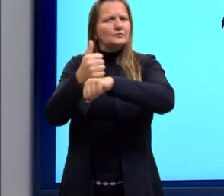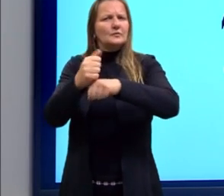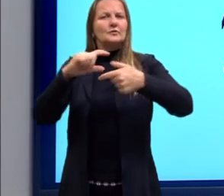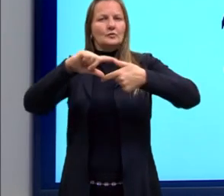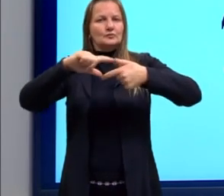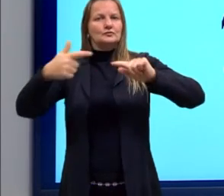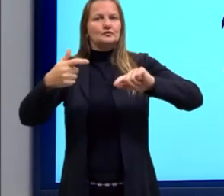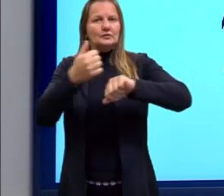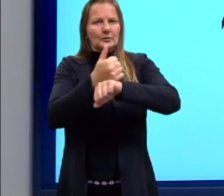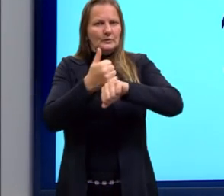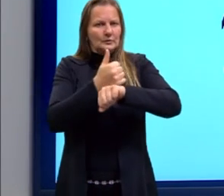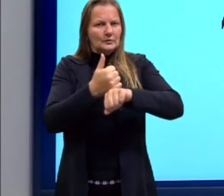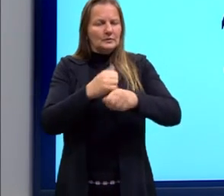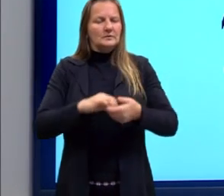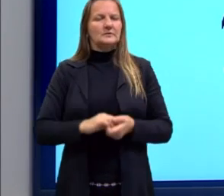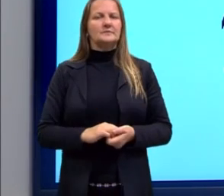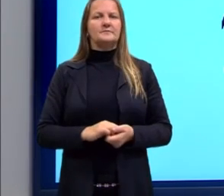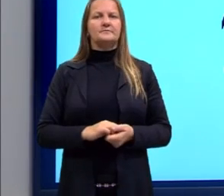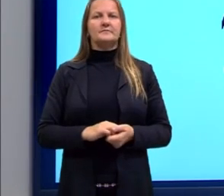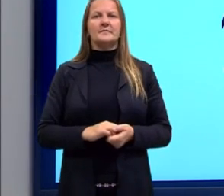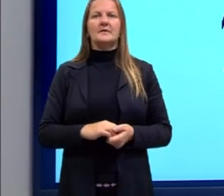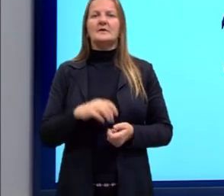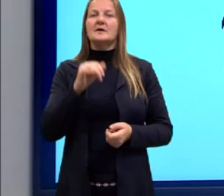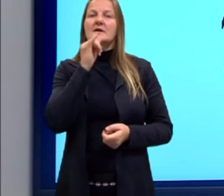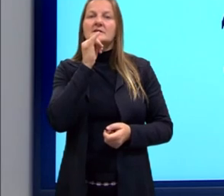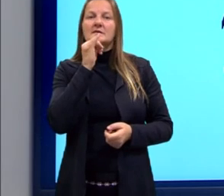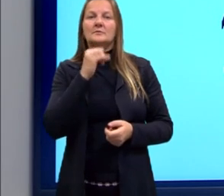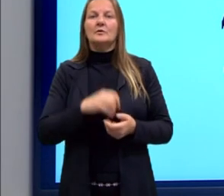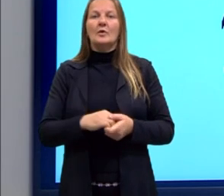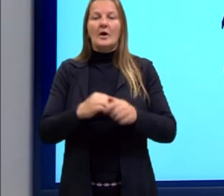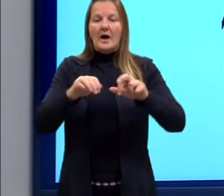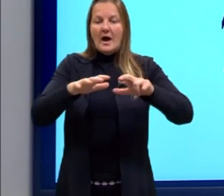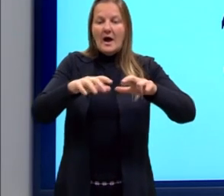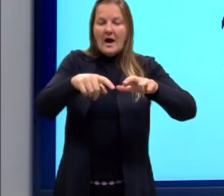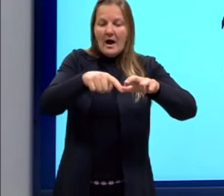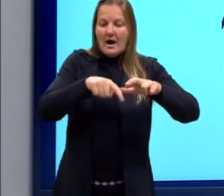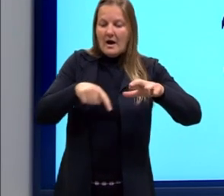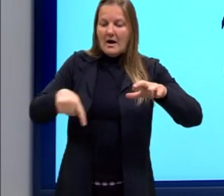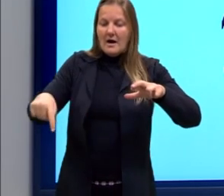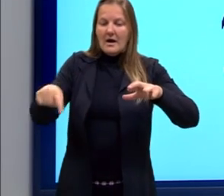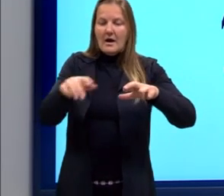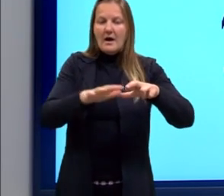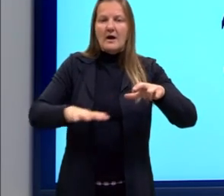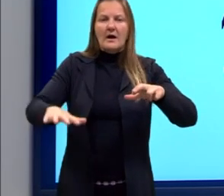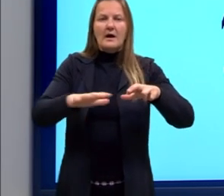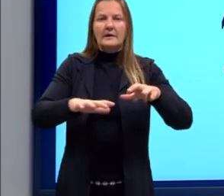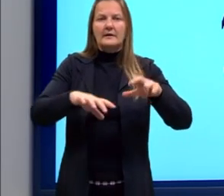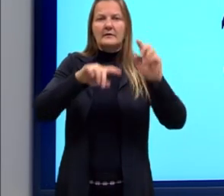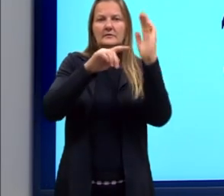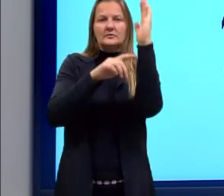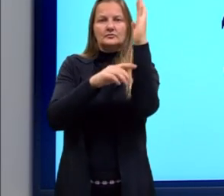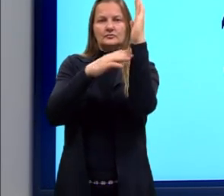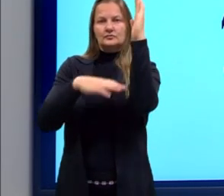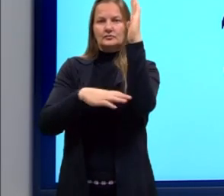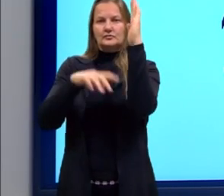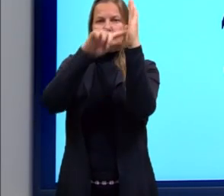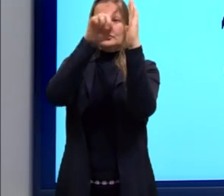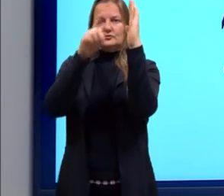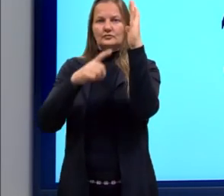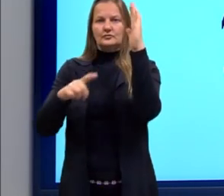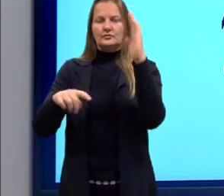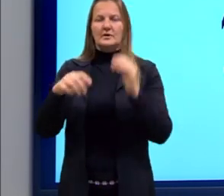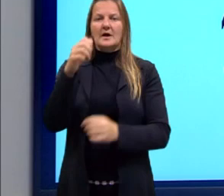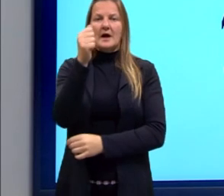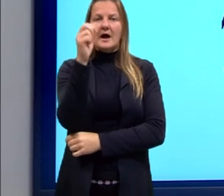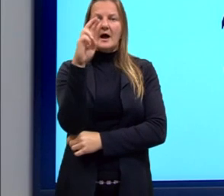ou geômetras uma delas então a área sobre o arco de uma parábola definida por